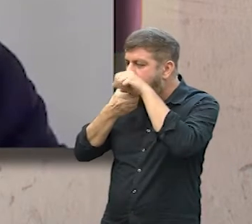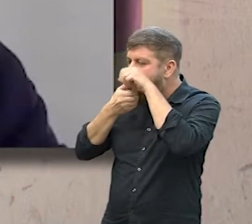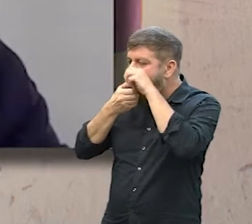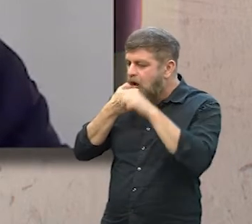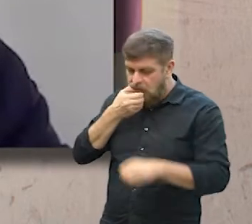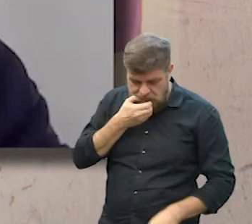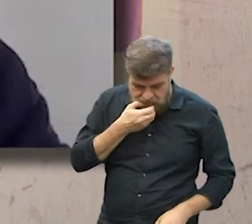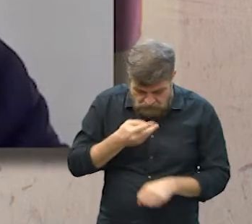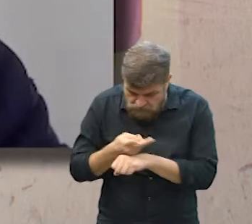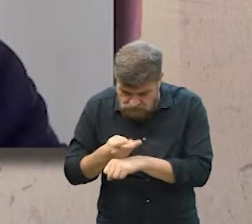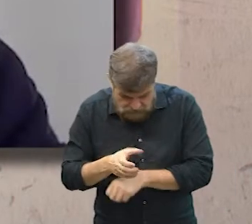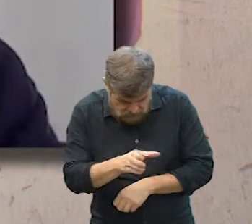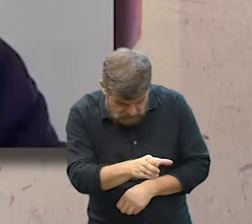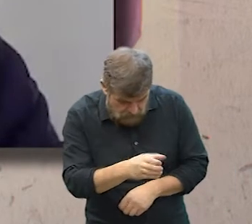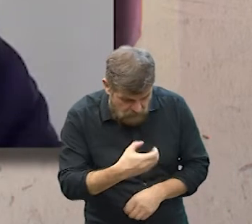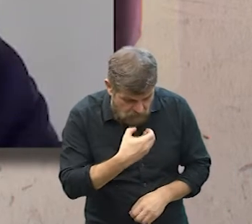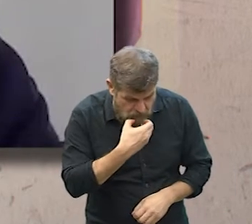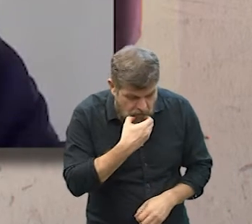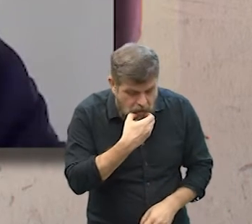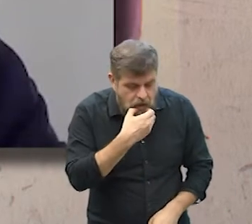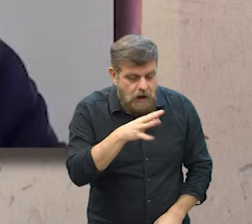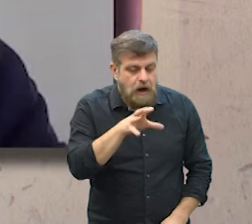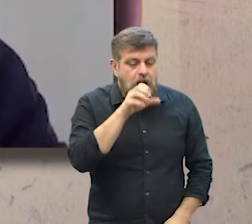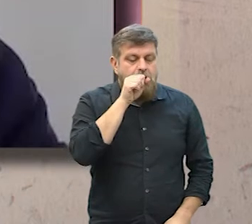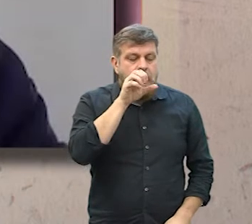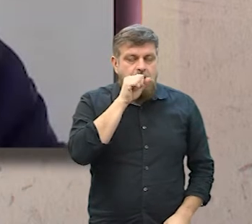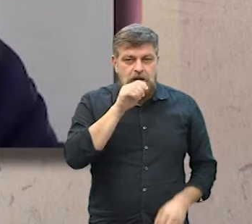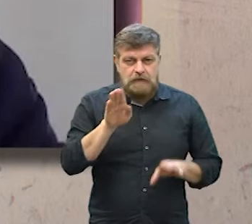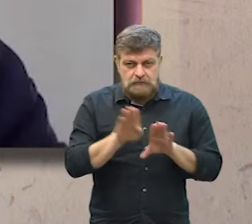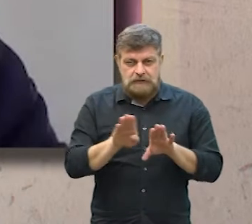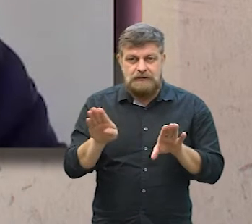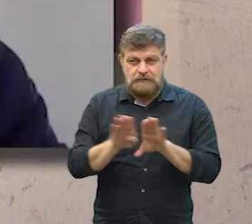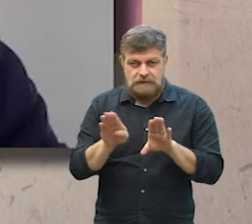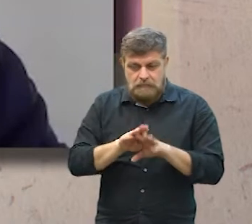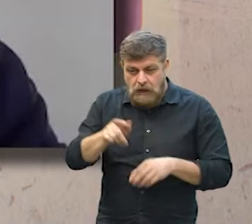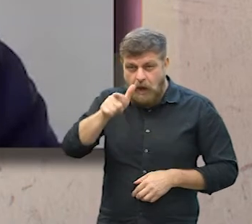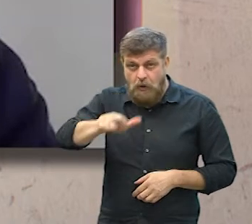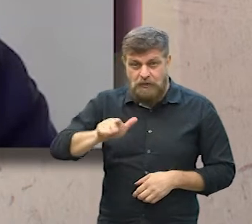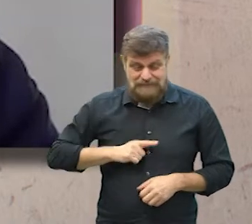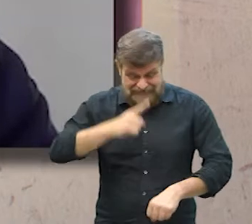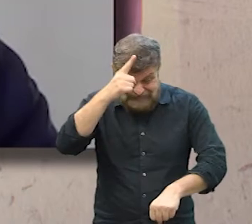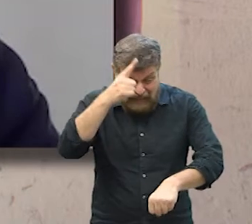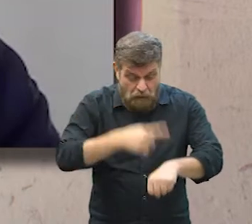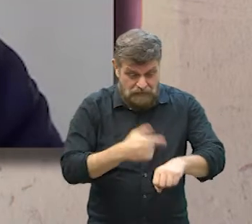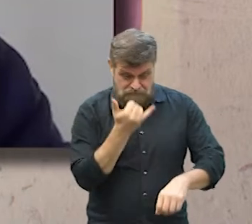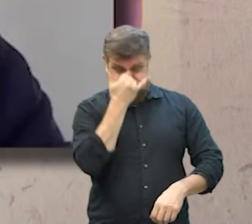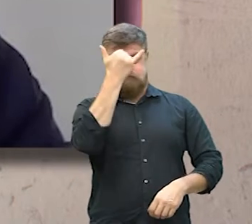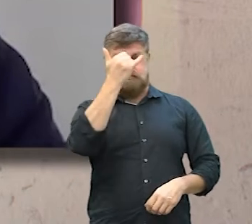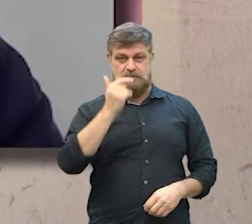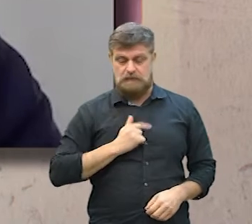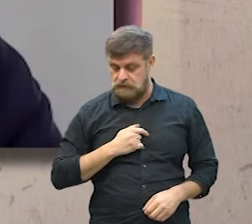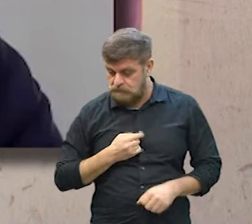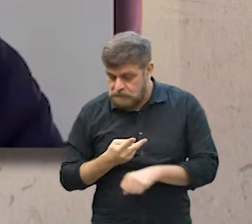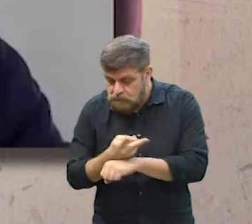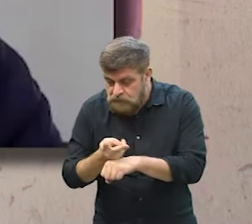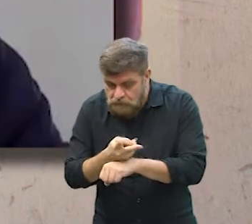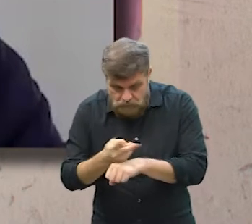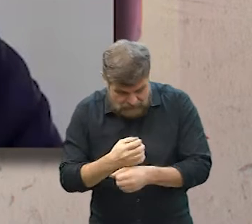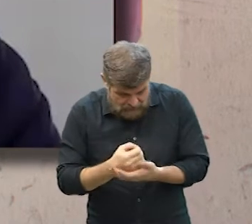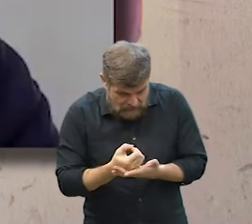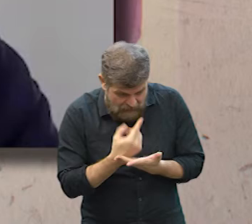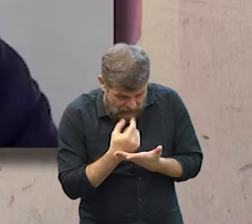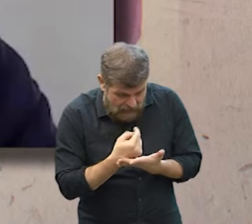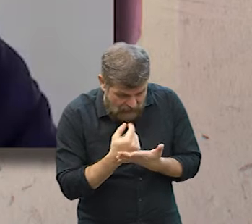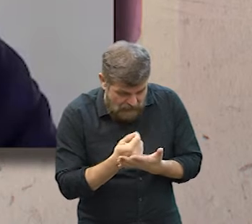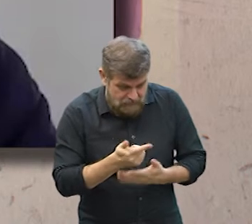que vão desinflamar a via aérea, né? Mas existem tratamentos também que são broncodilatadores que são para crise. Então, ver nesse momento